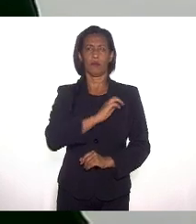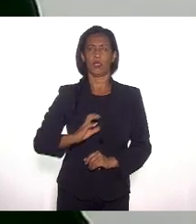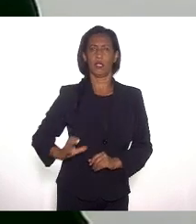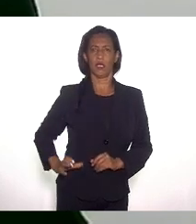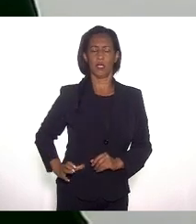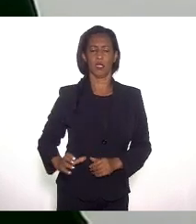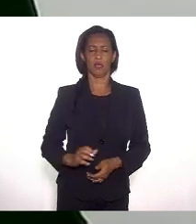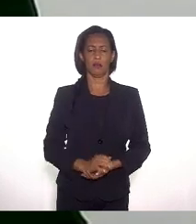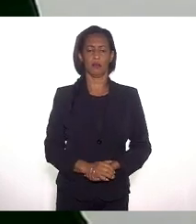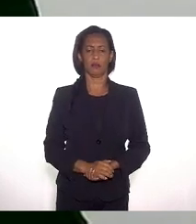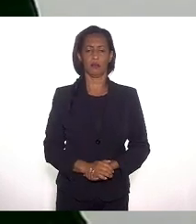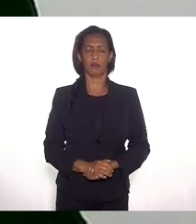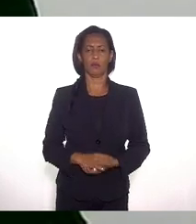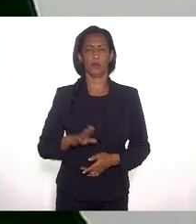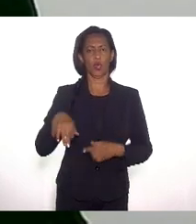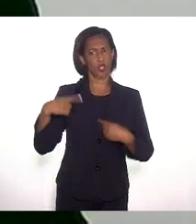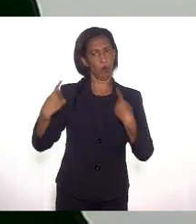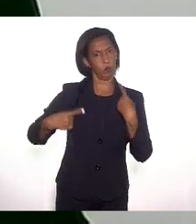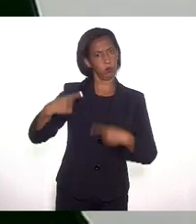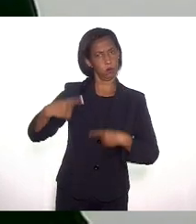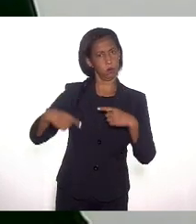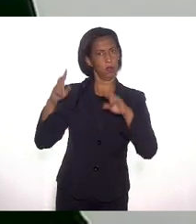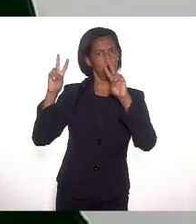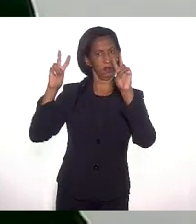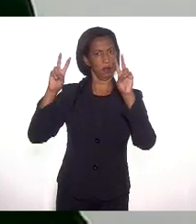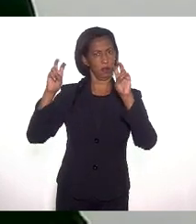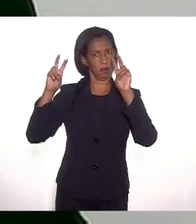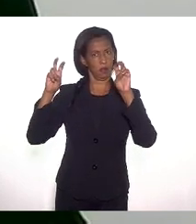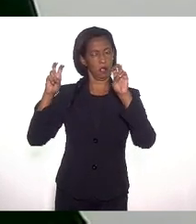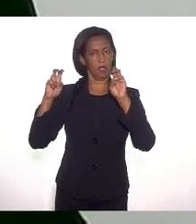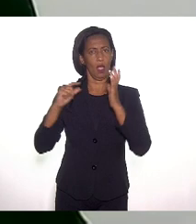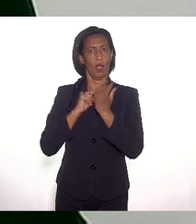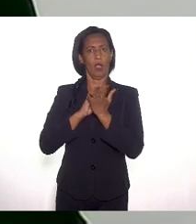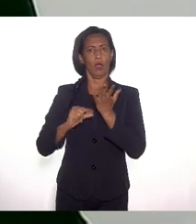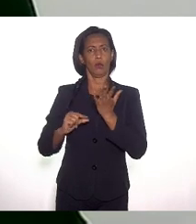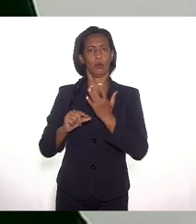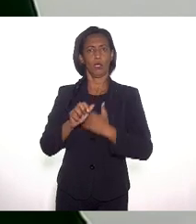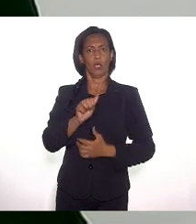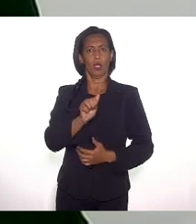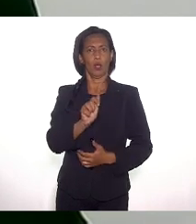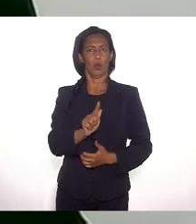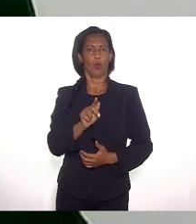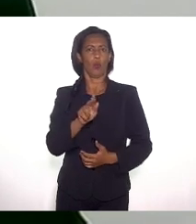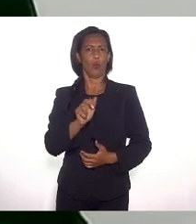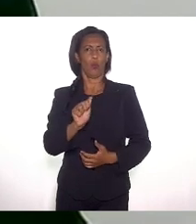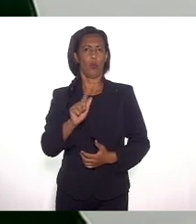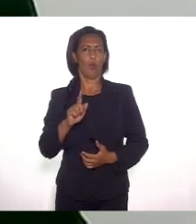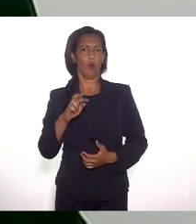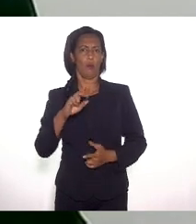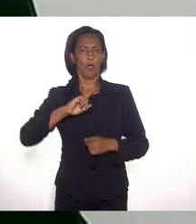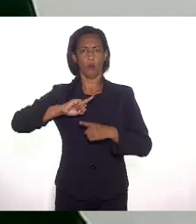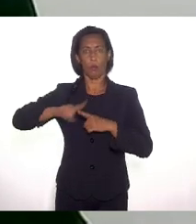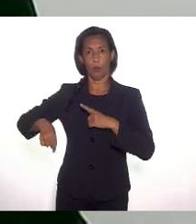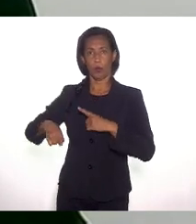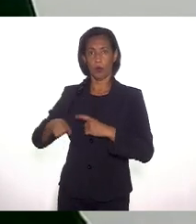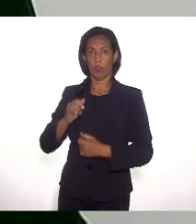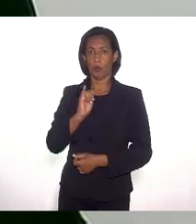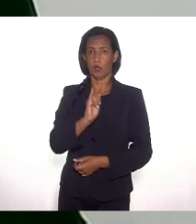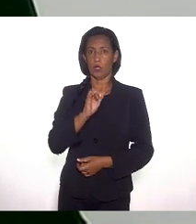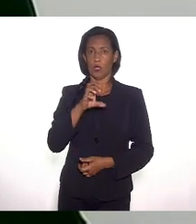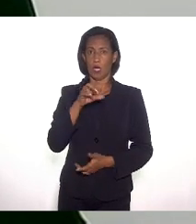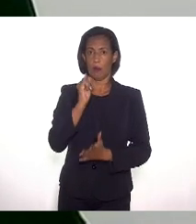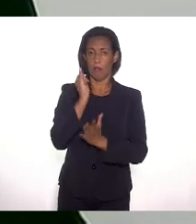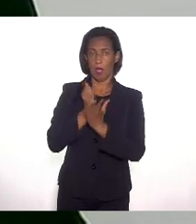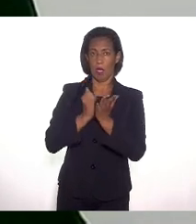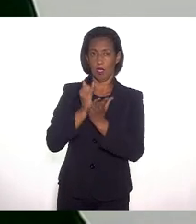Siciliano, nós debatemos esse tema, que é da autoria do deputado Márcio Gualberto e outros, que proíbe a cobrança do ICMS sobre